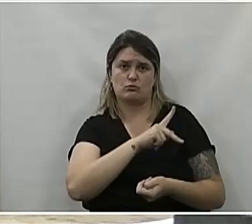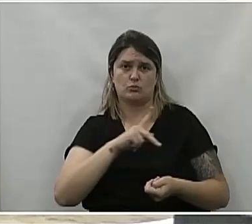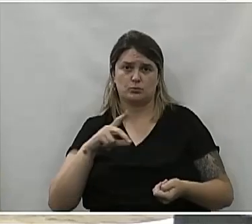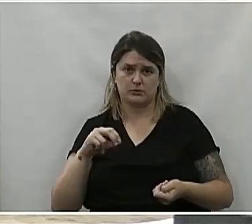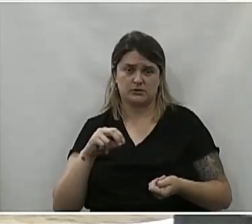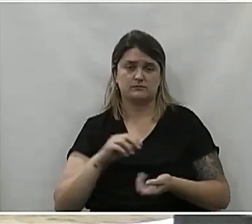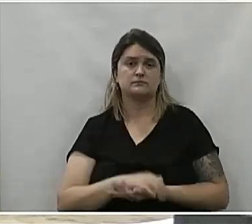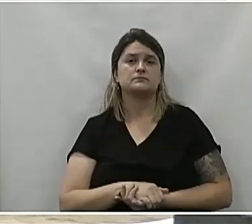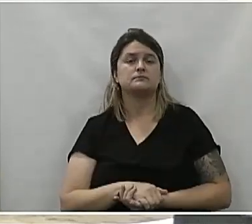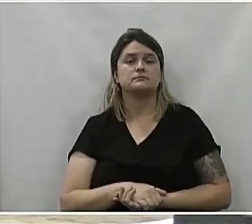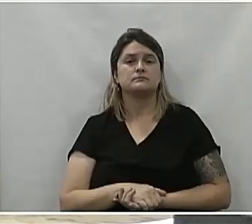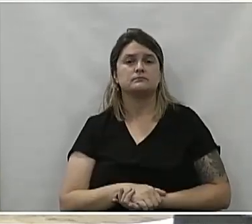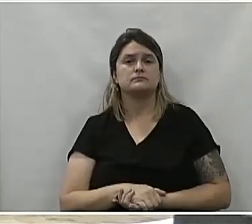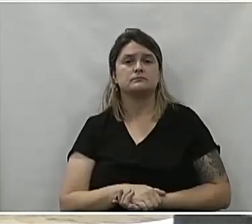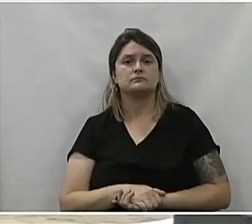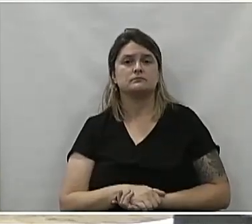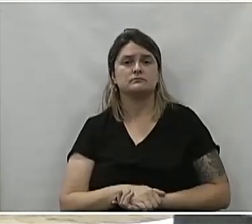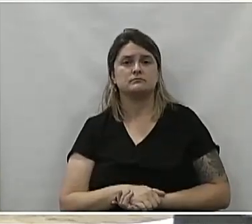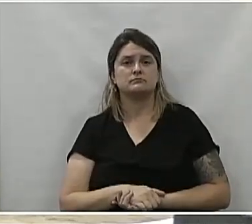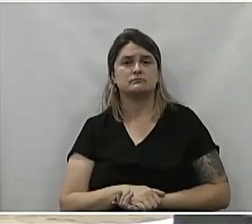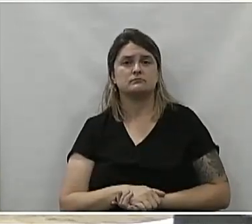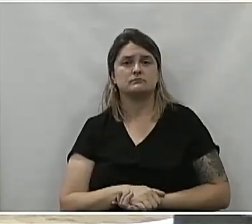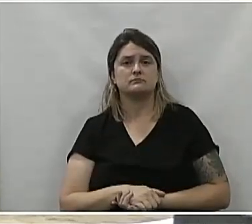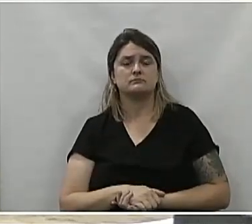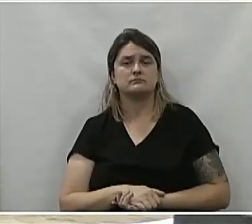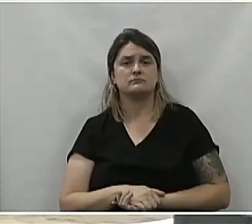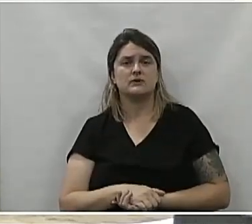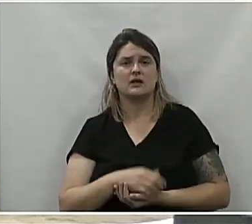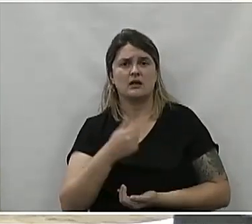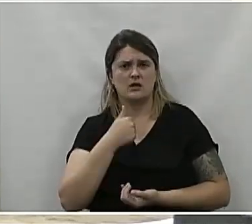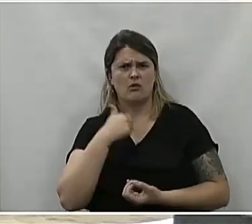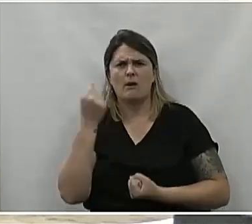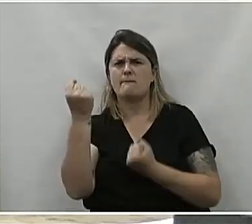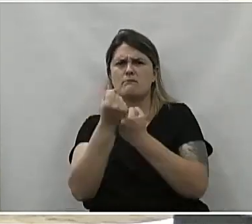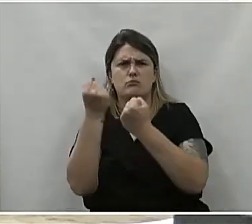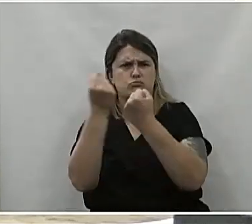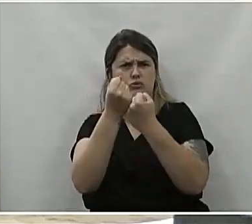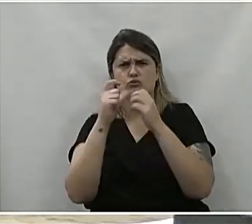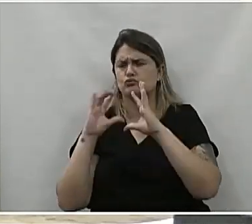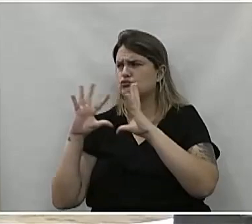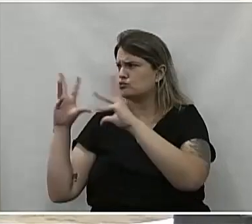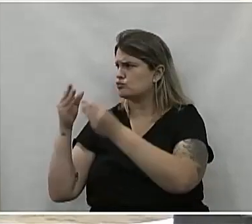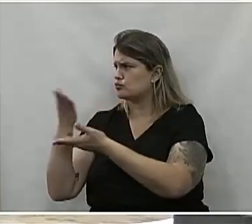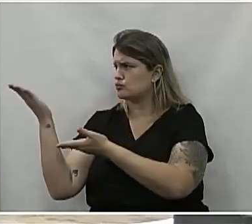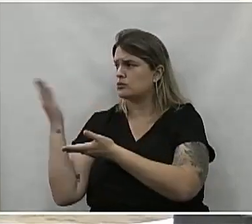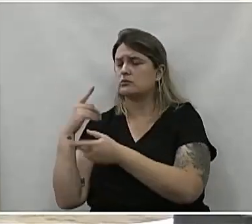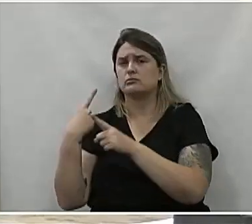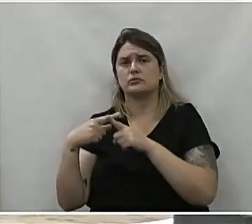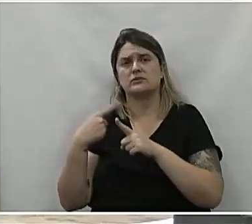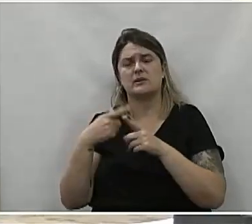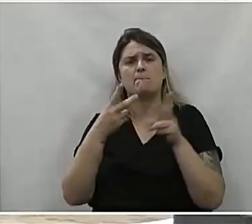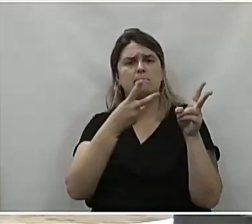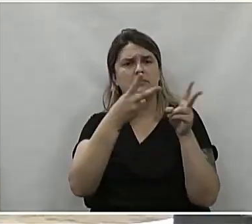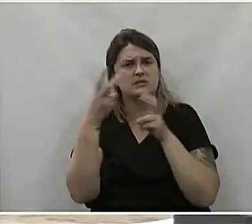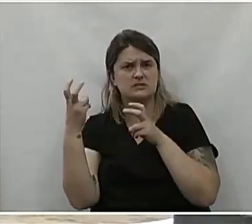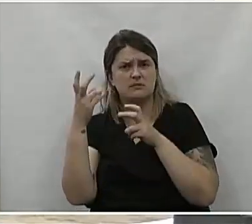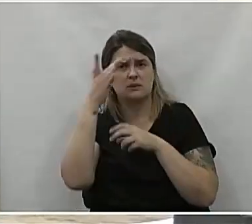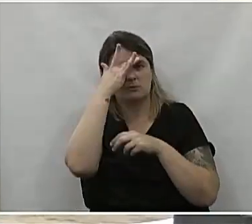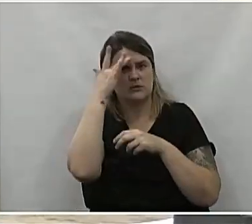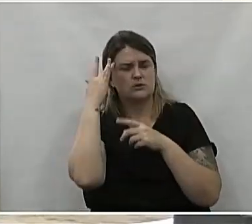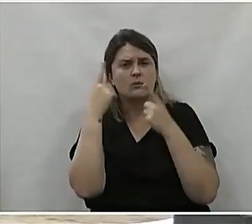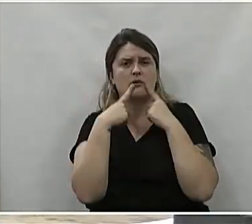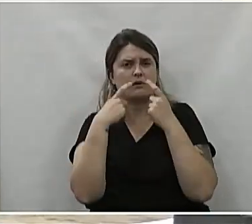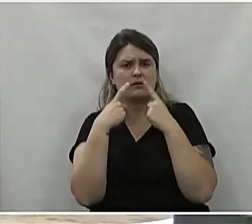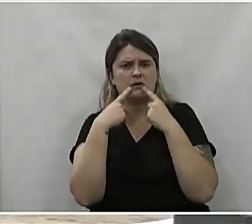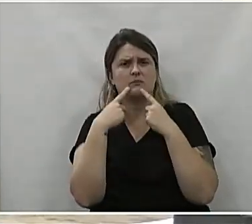Eu sou Totalmente Apoio A tudo Que foi falado Aqui Porque a gente Vê As pessoas